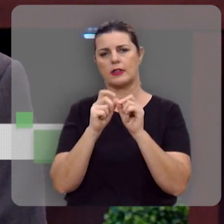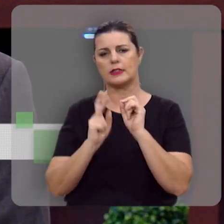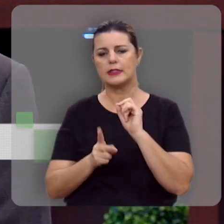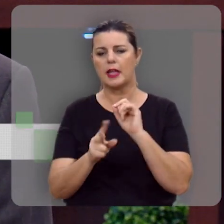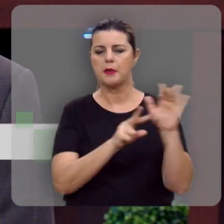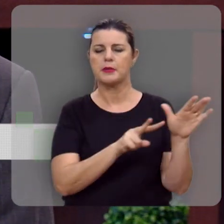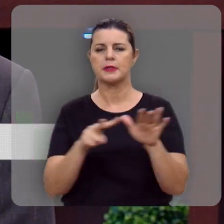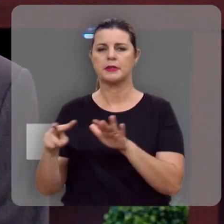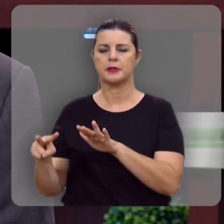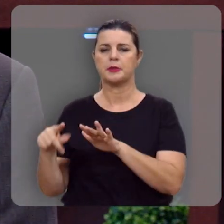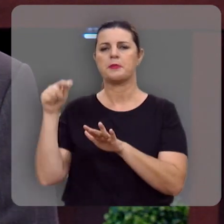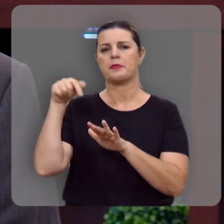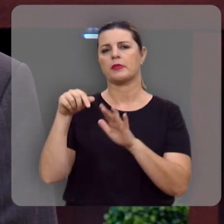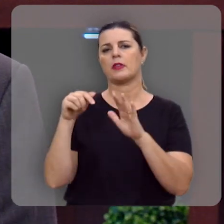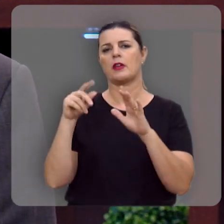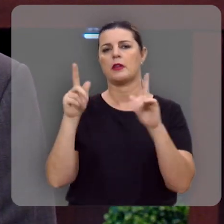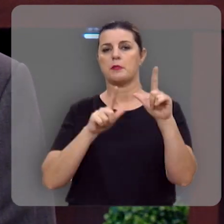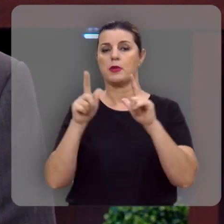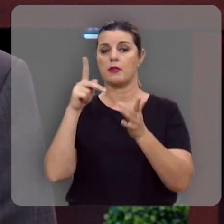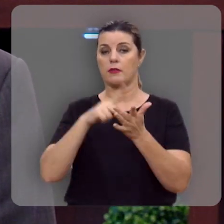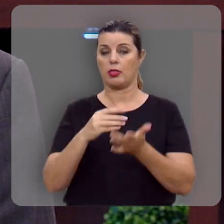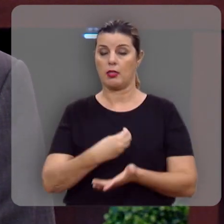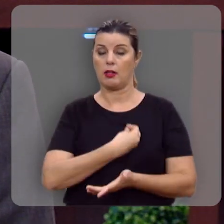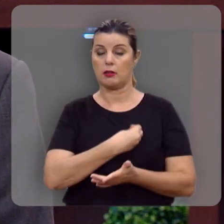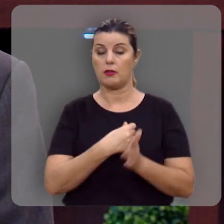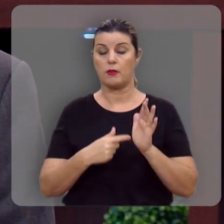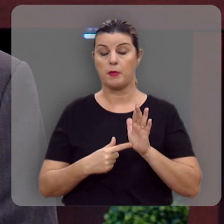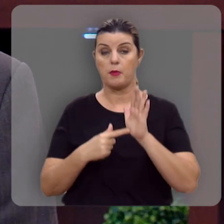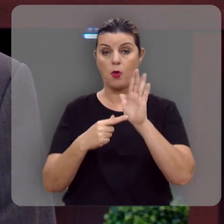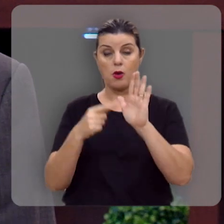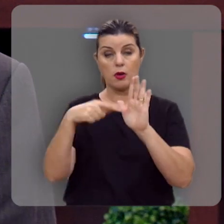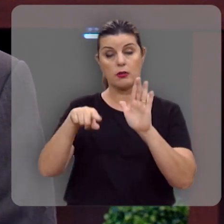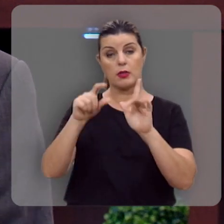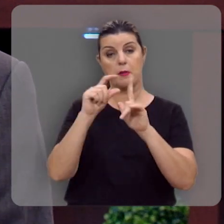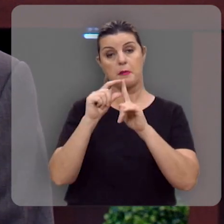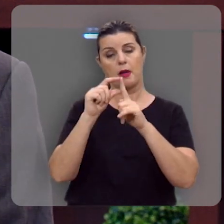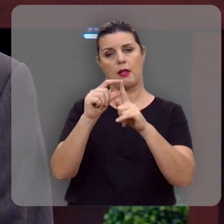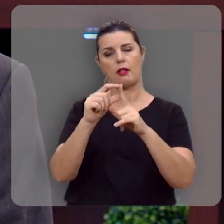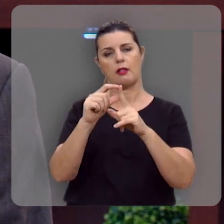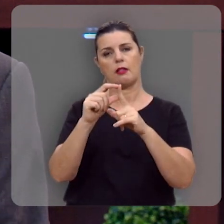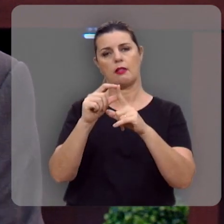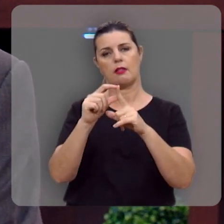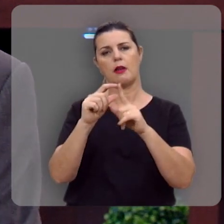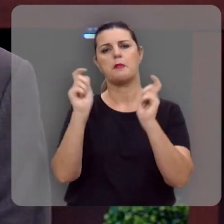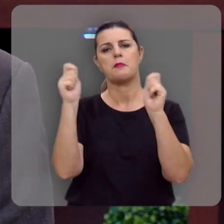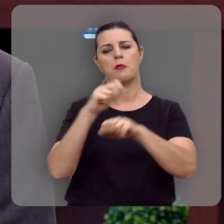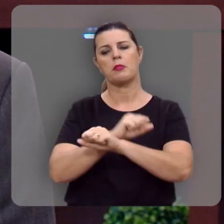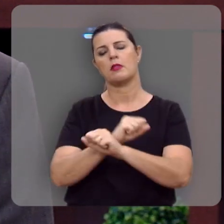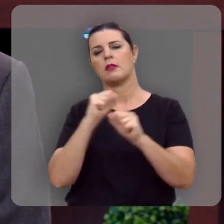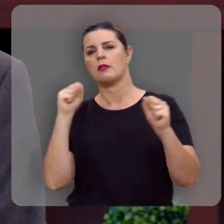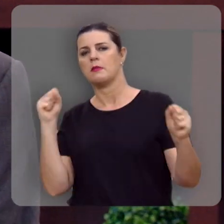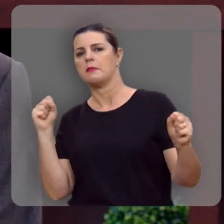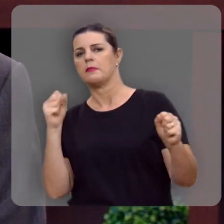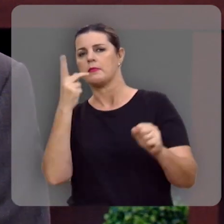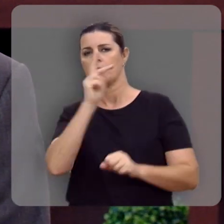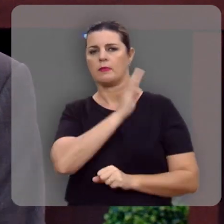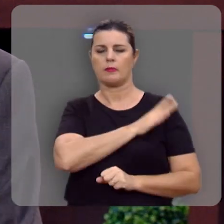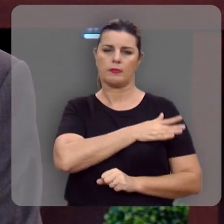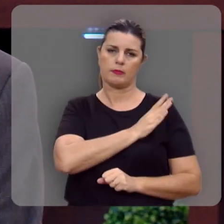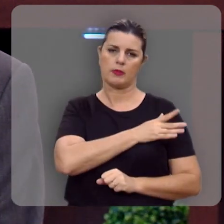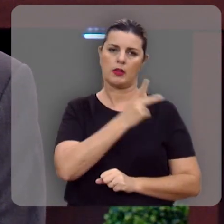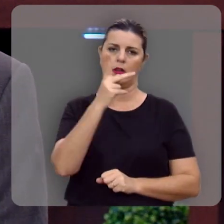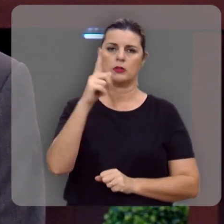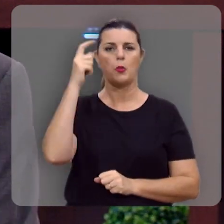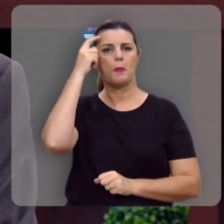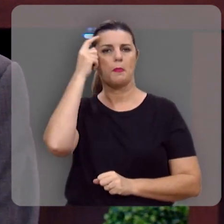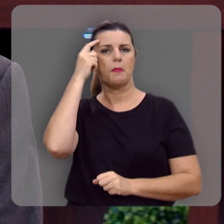todas as semanas aqui no programa Verdade e Vida. Trazer uma palavra que pode libertar o seu coração,